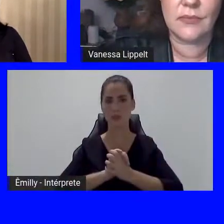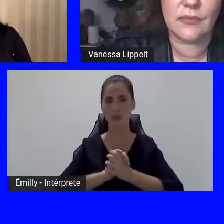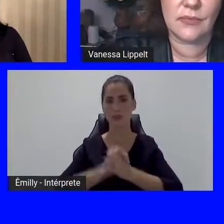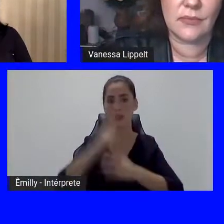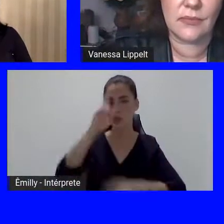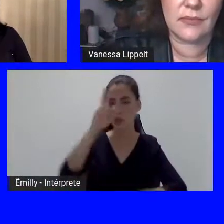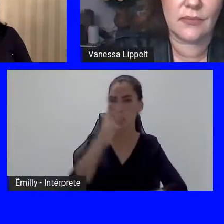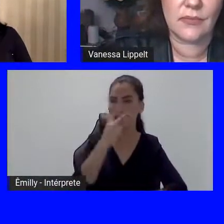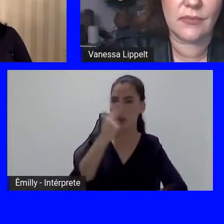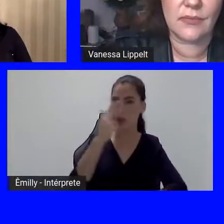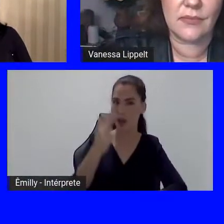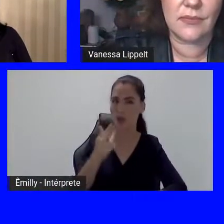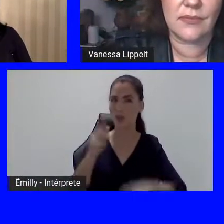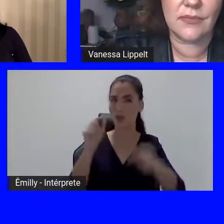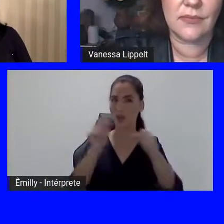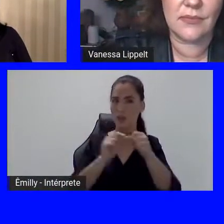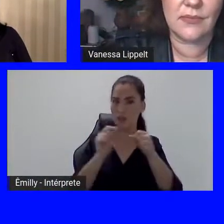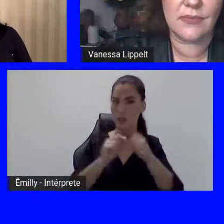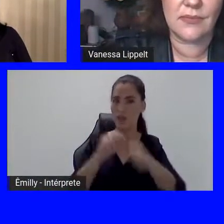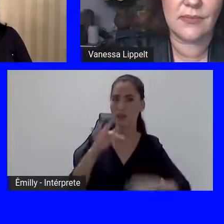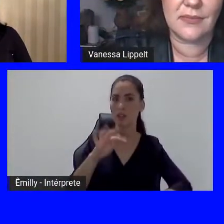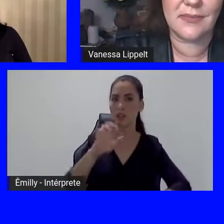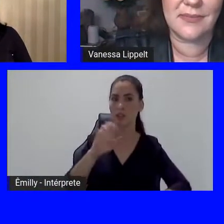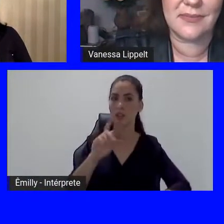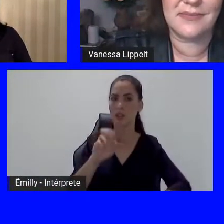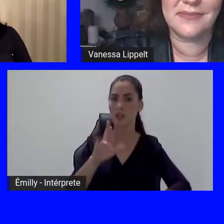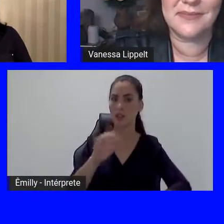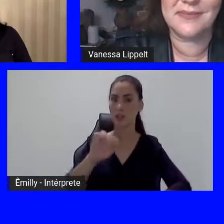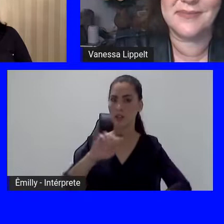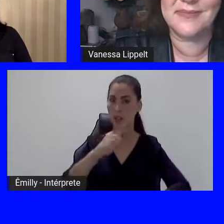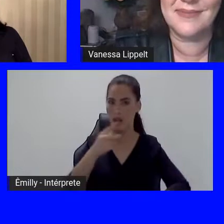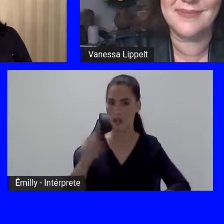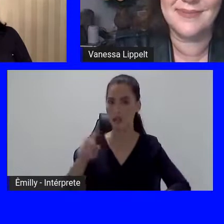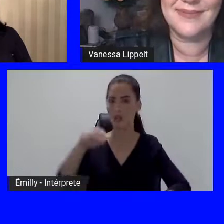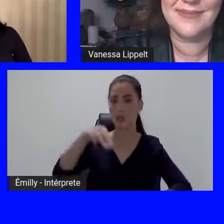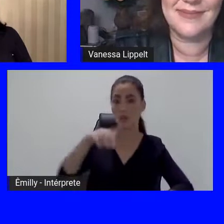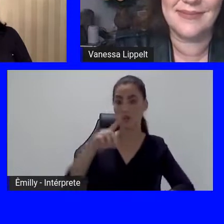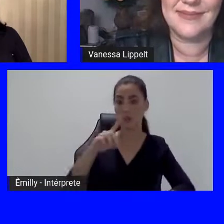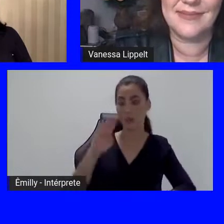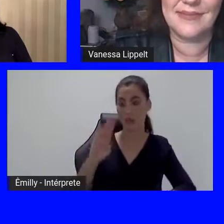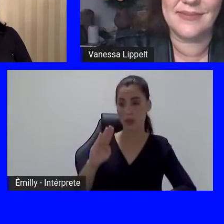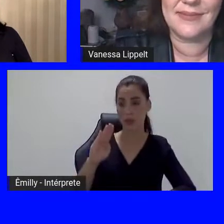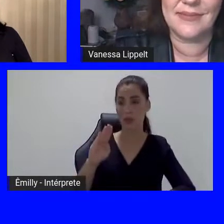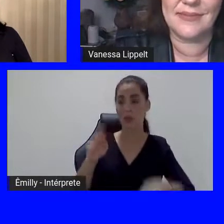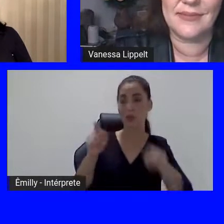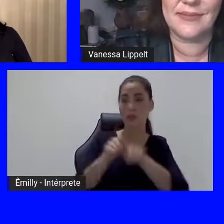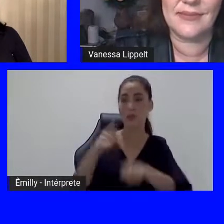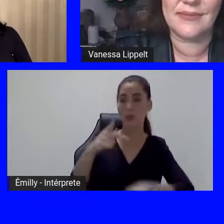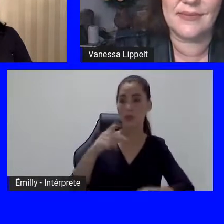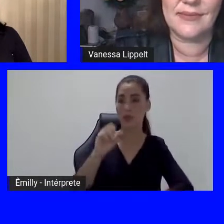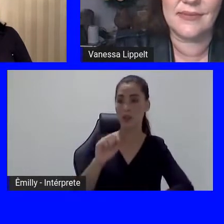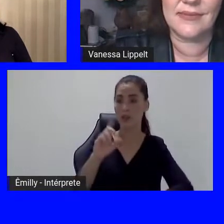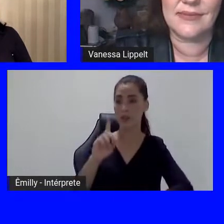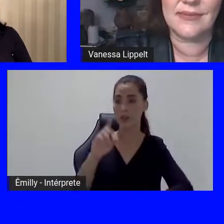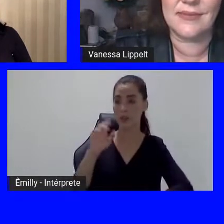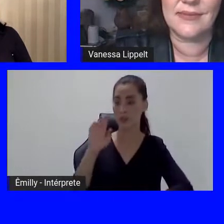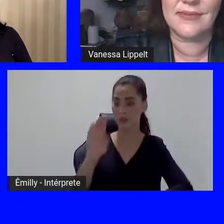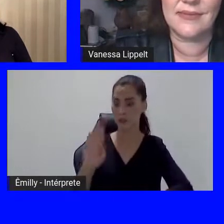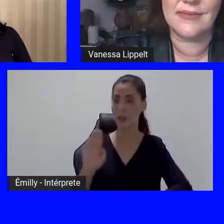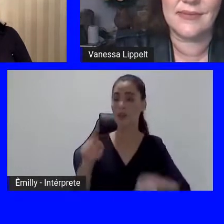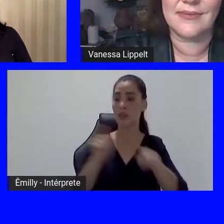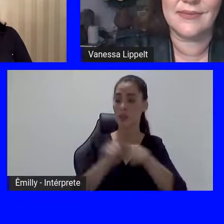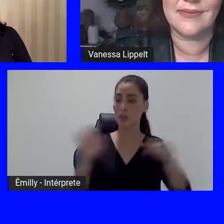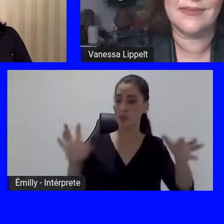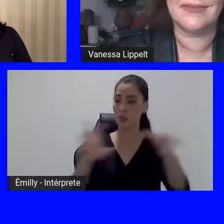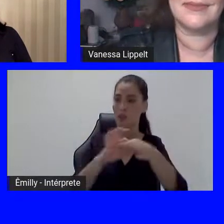dessa federação entre MDB, PSDB e União Brasil, ou pelo menos entre dois desses três partidos, é uma